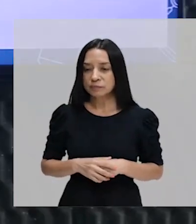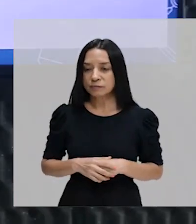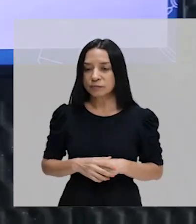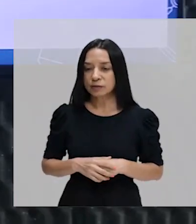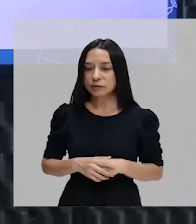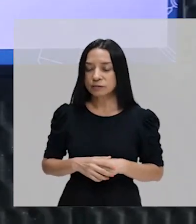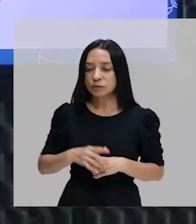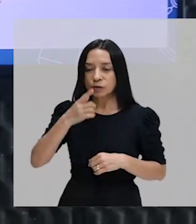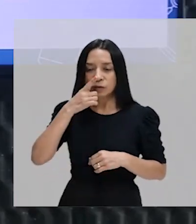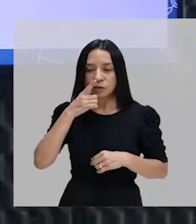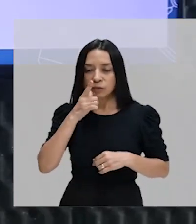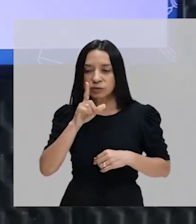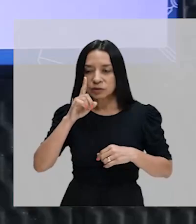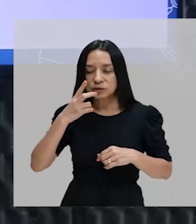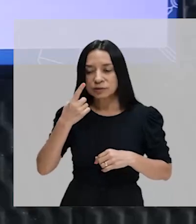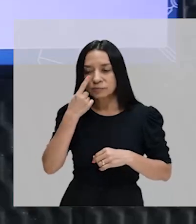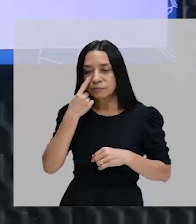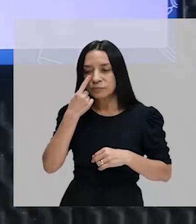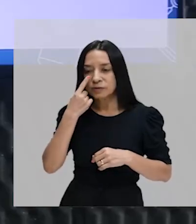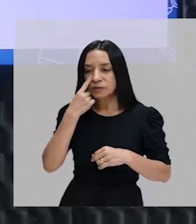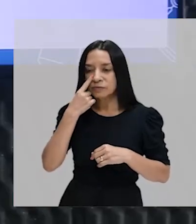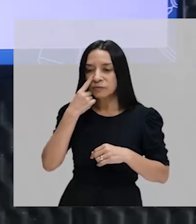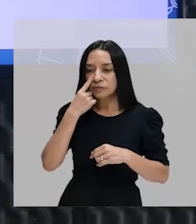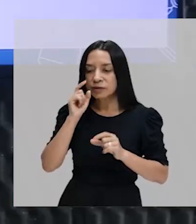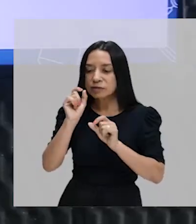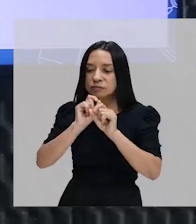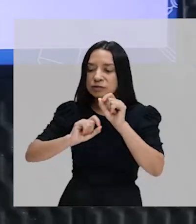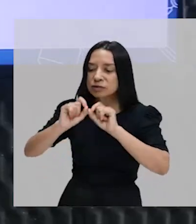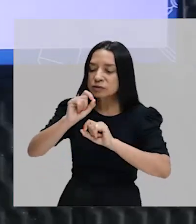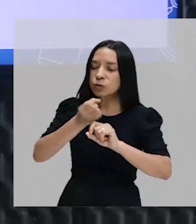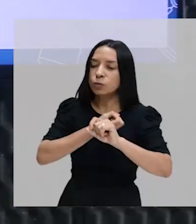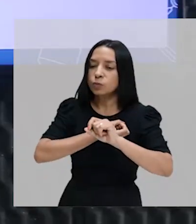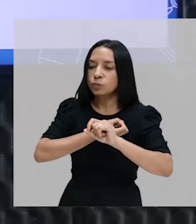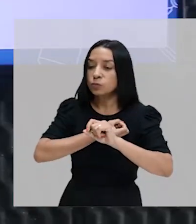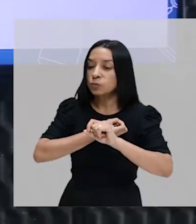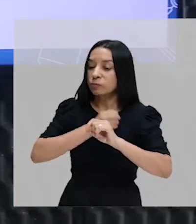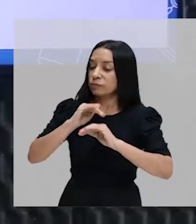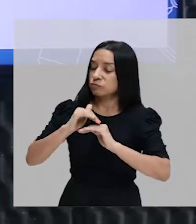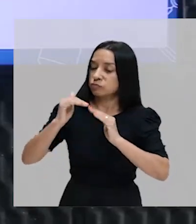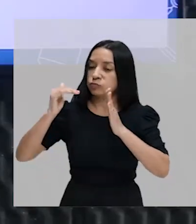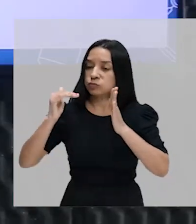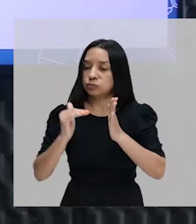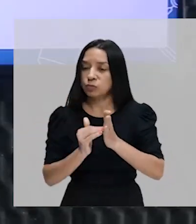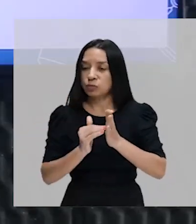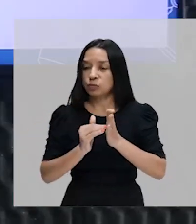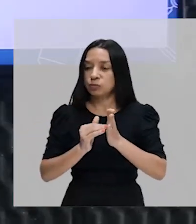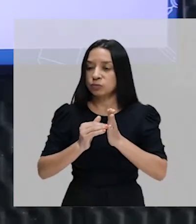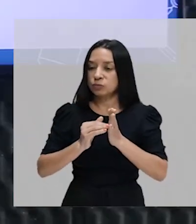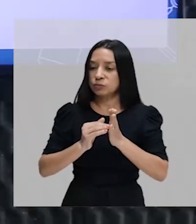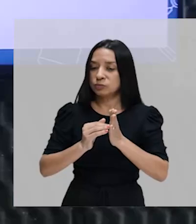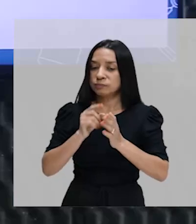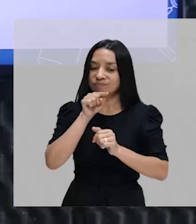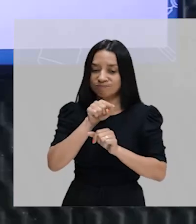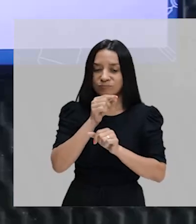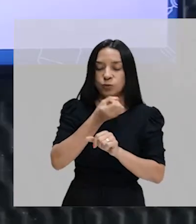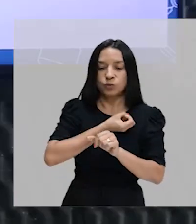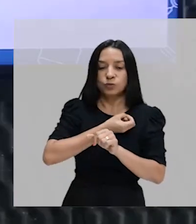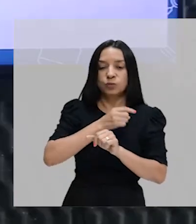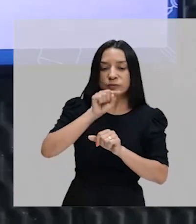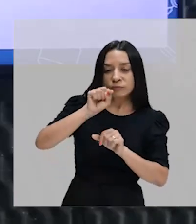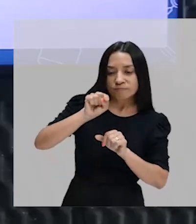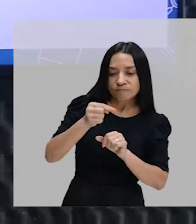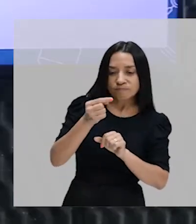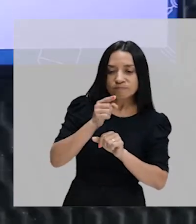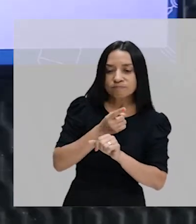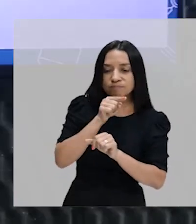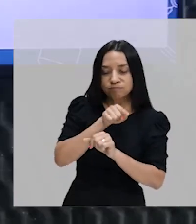inteira, quem é a parte inteira, o algarismo ou os algarismos que vêm, né, antes da vírgula, e também o período.